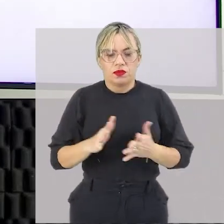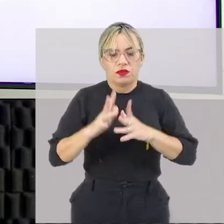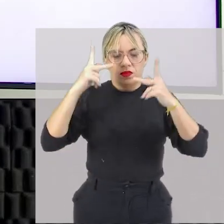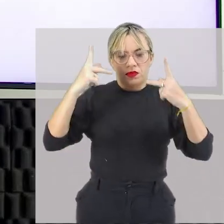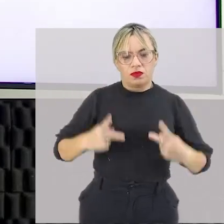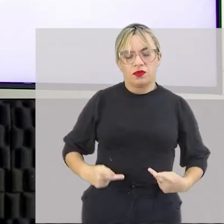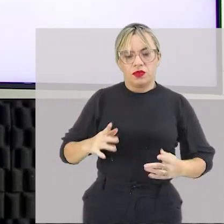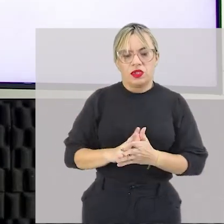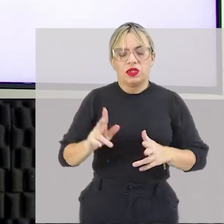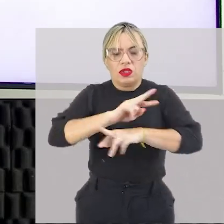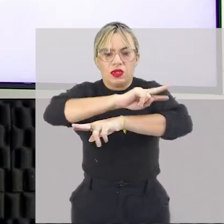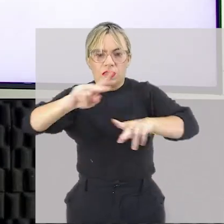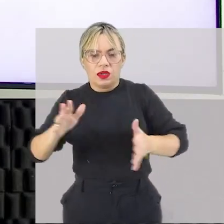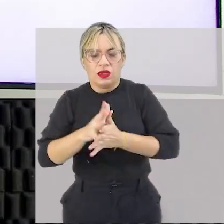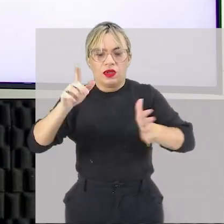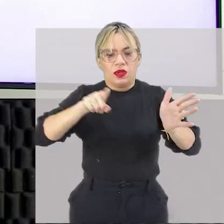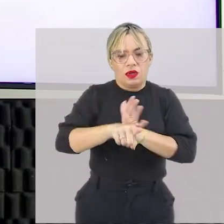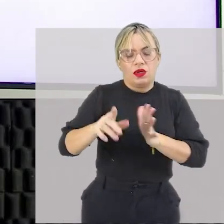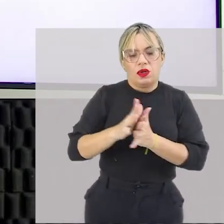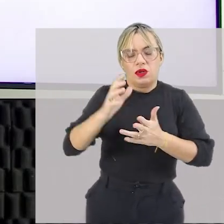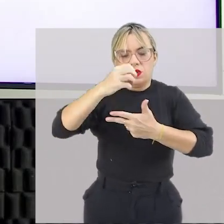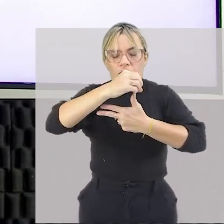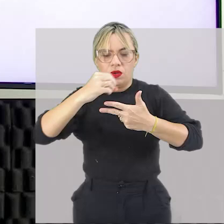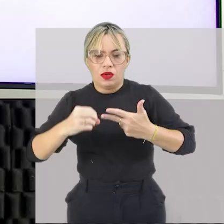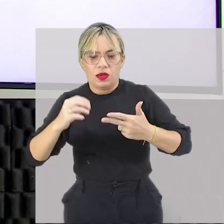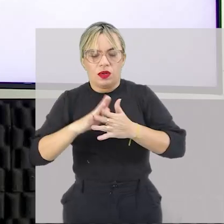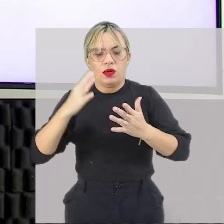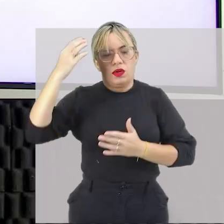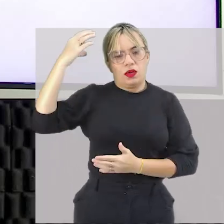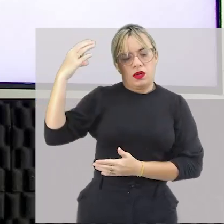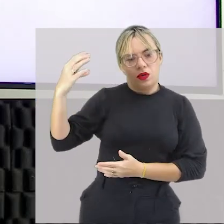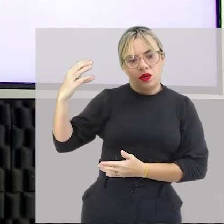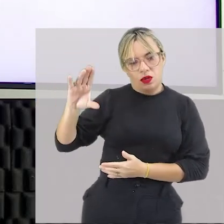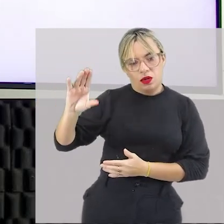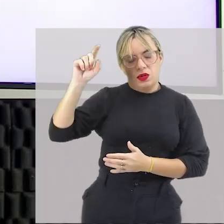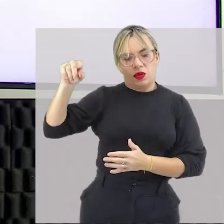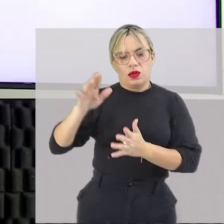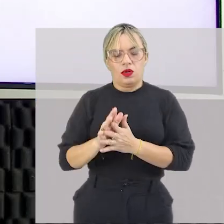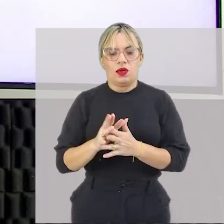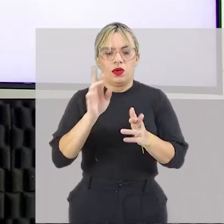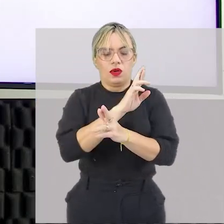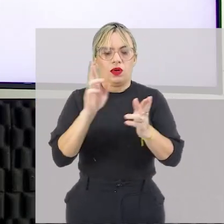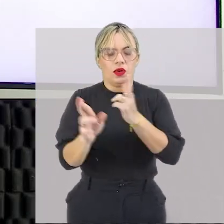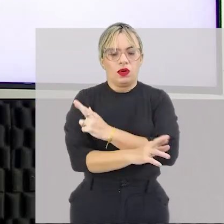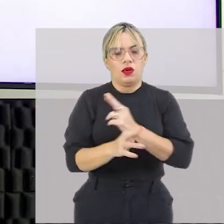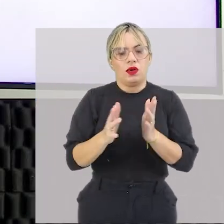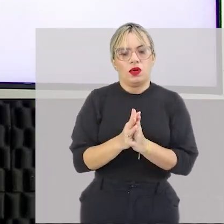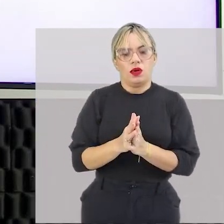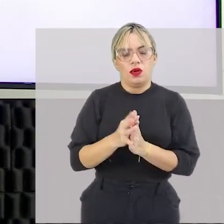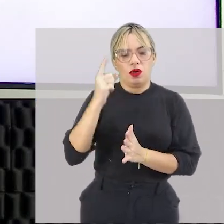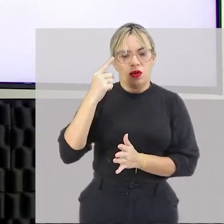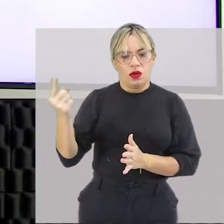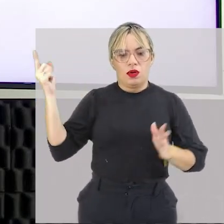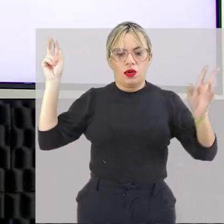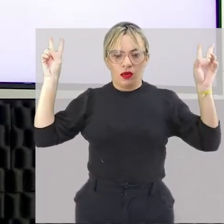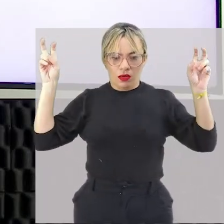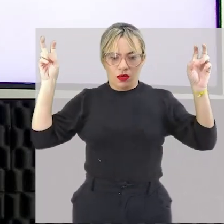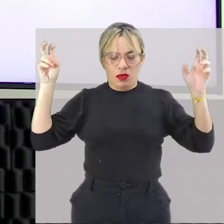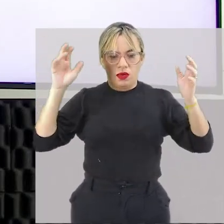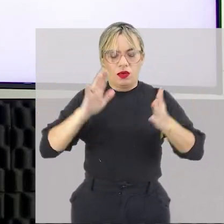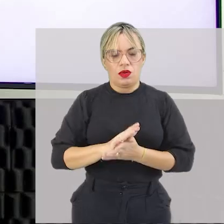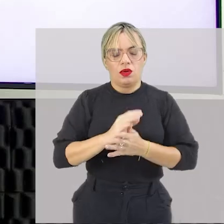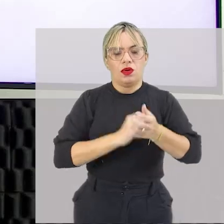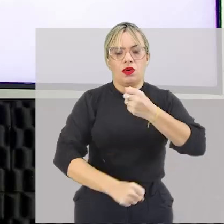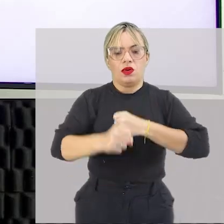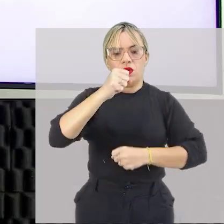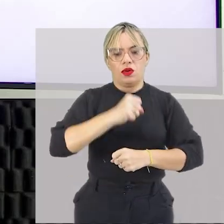humanas, muitas questões no Enem trazem um tema cultura ou temas relacionados à cultura. Essa daqui é uma delas, caiu em 2021.